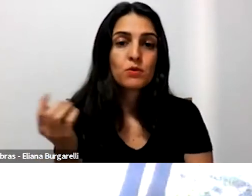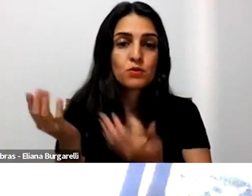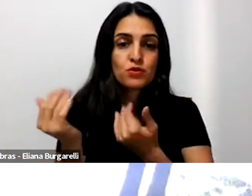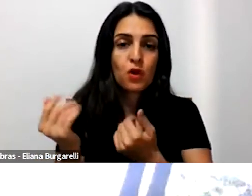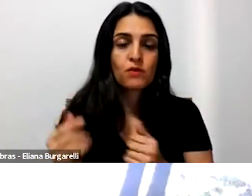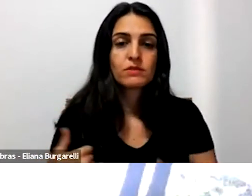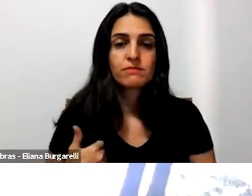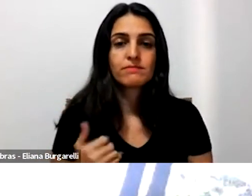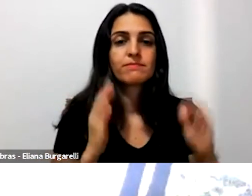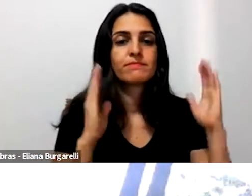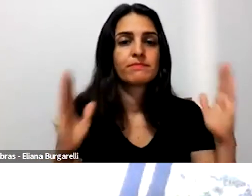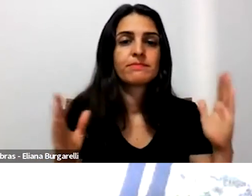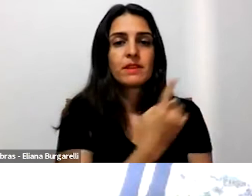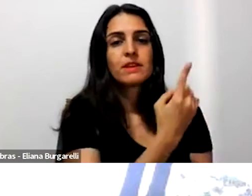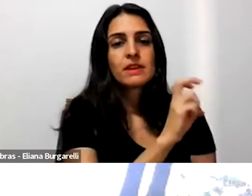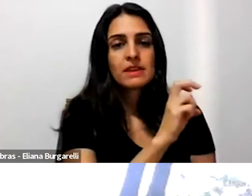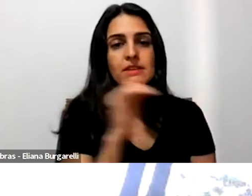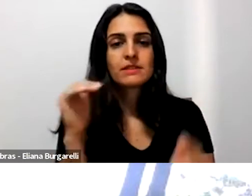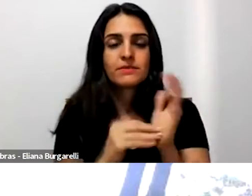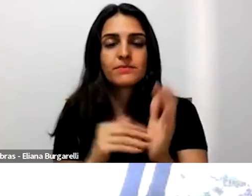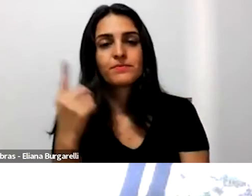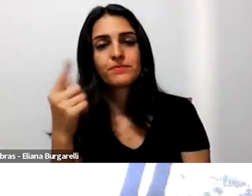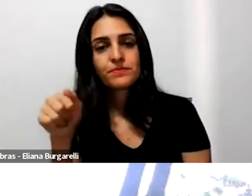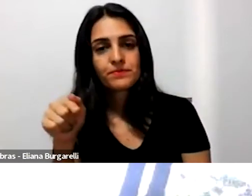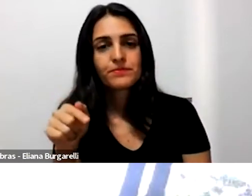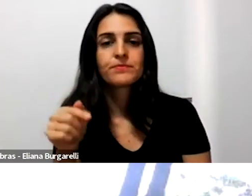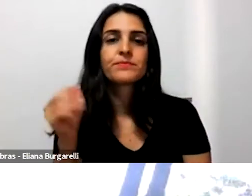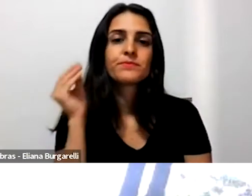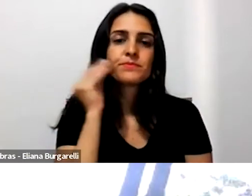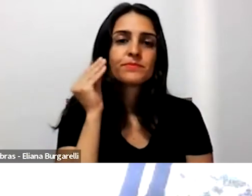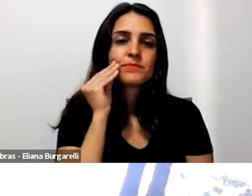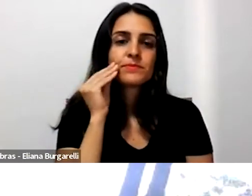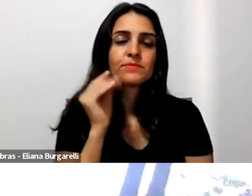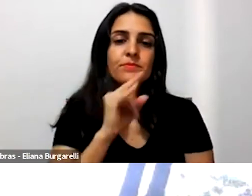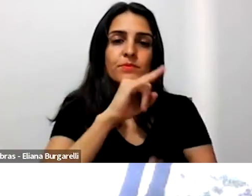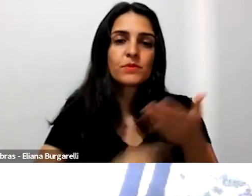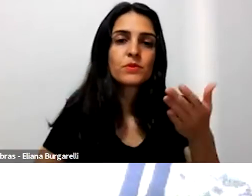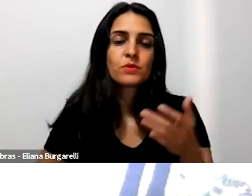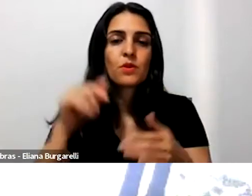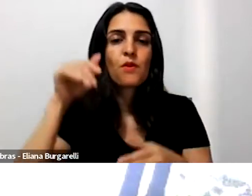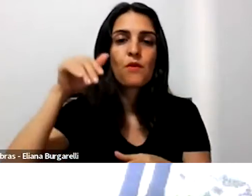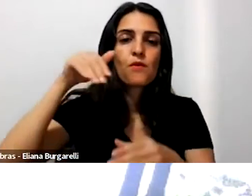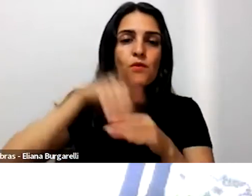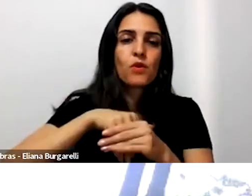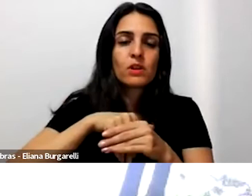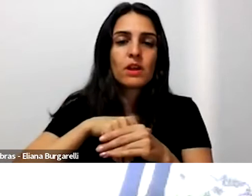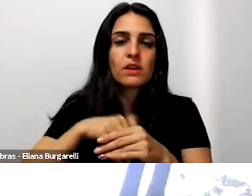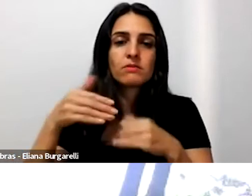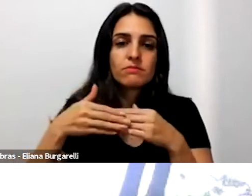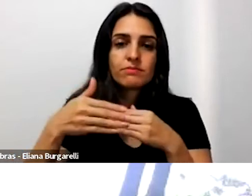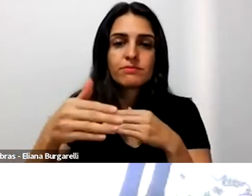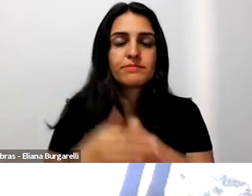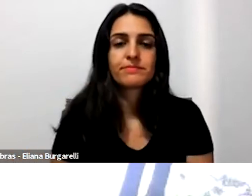agradeço muito aí a mobilização que vocês vêm fazendo. Quero também contar que nos últimos 10